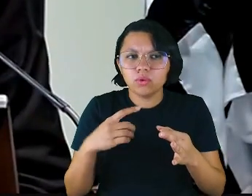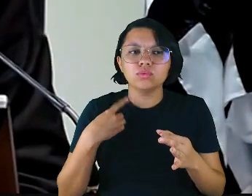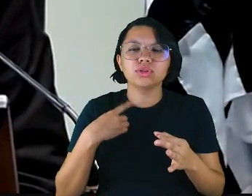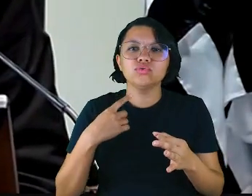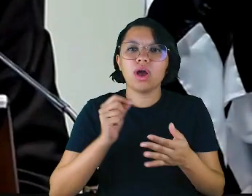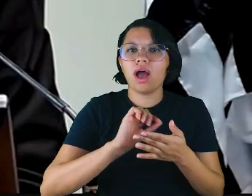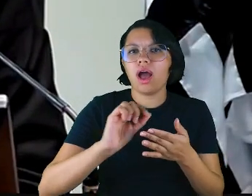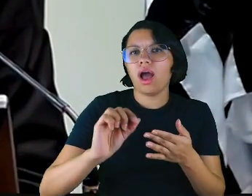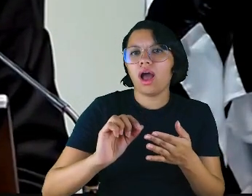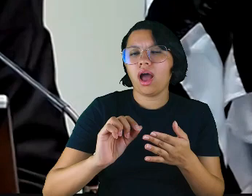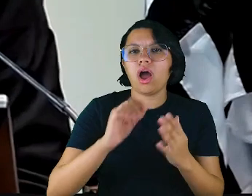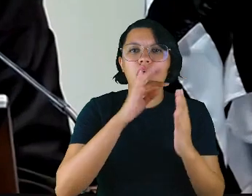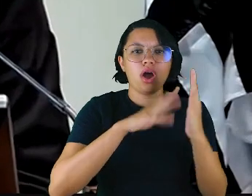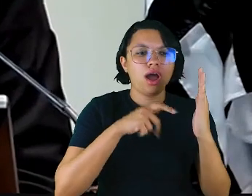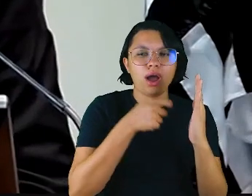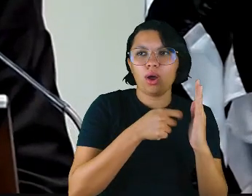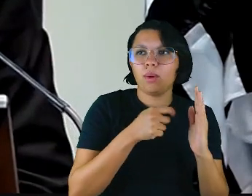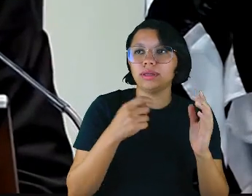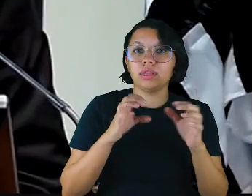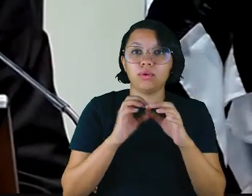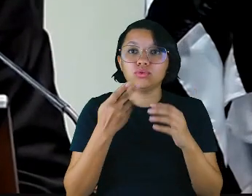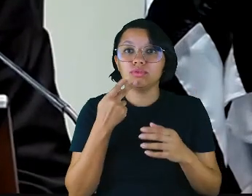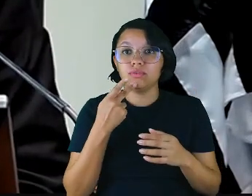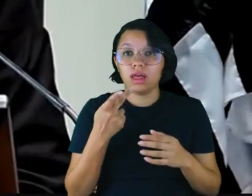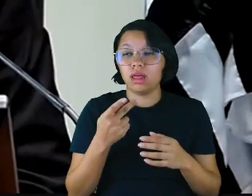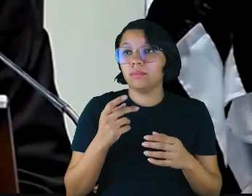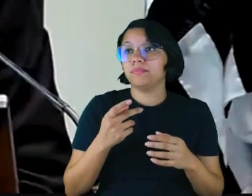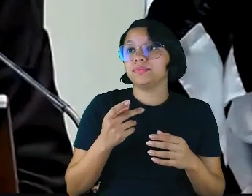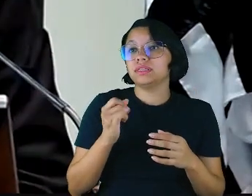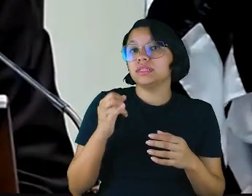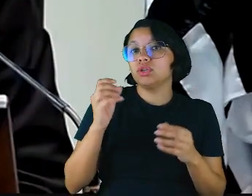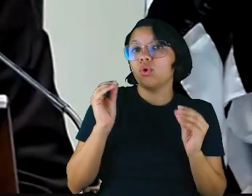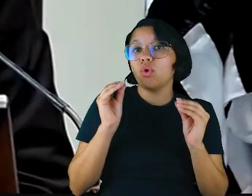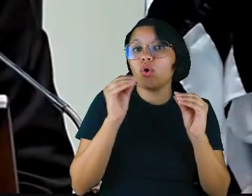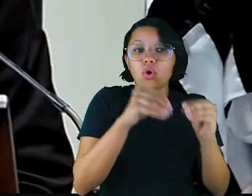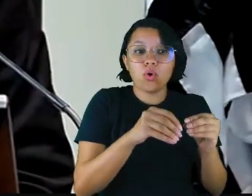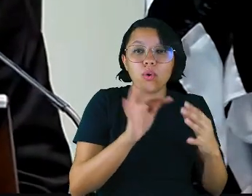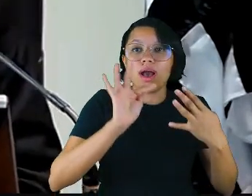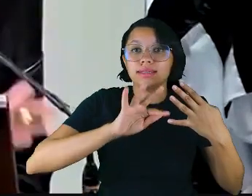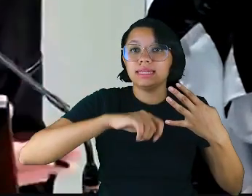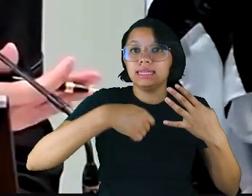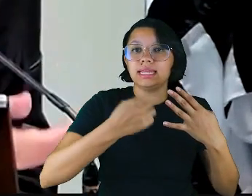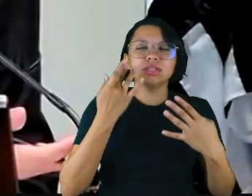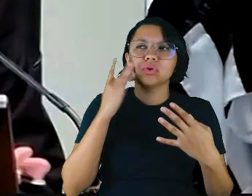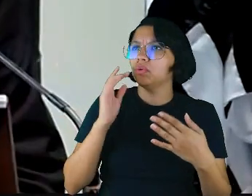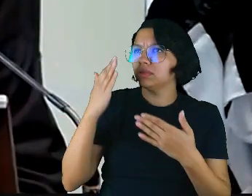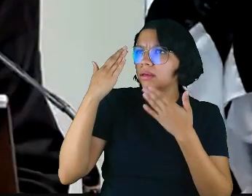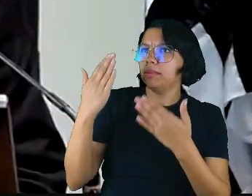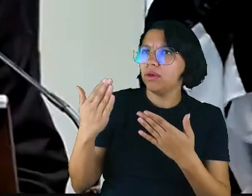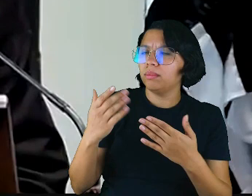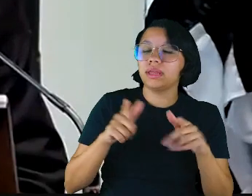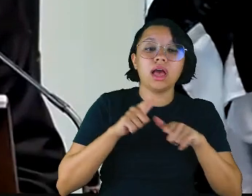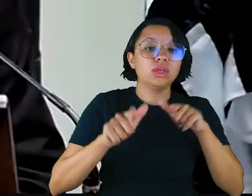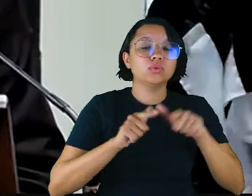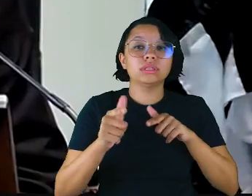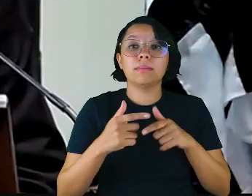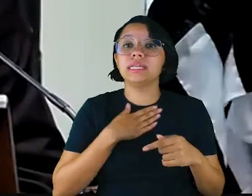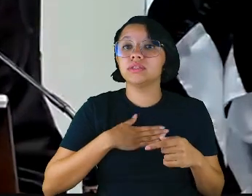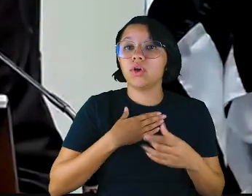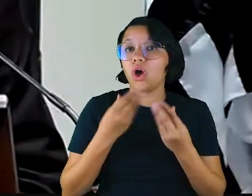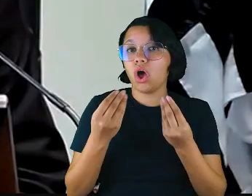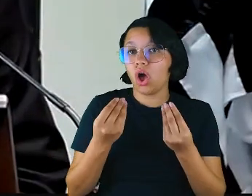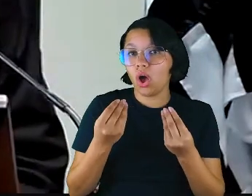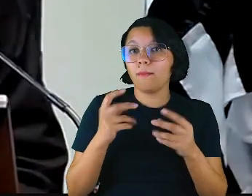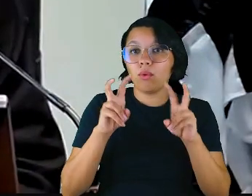peças. Então, eu estou abrindo o leque para dizer que se eles colocaram sentença, não sabia, agradeço muito, acho que os trabalhistas